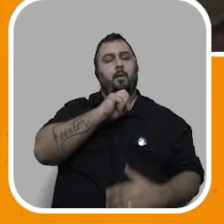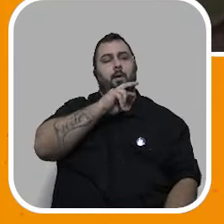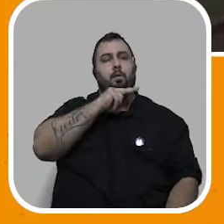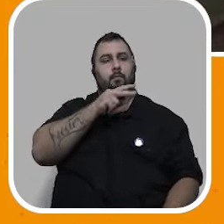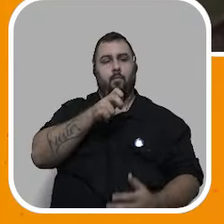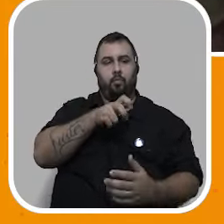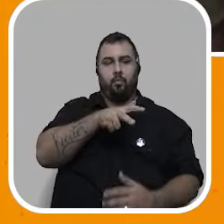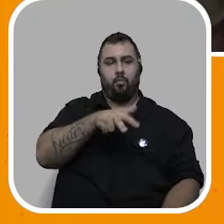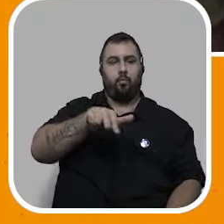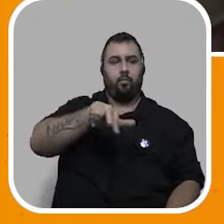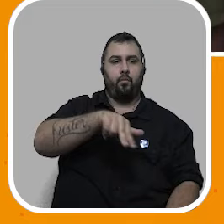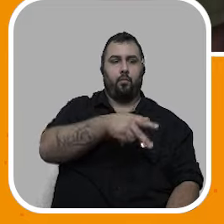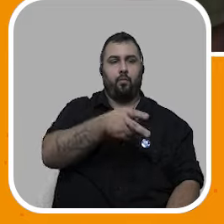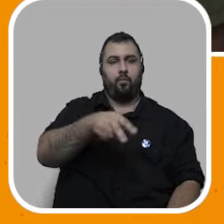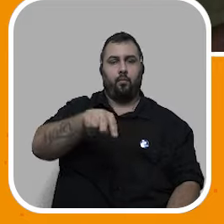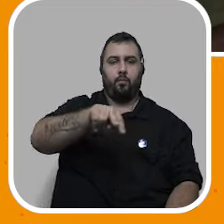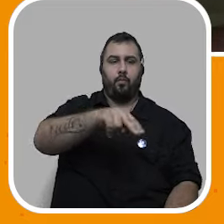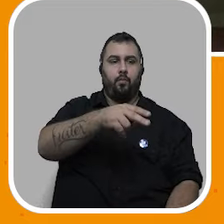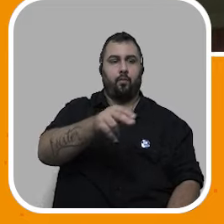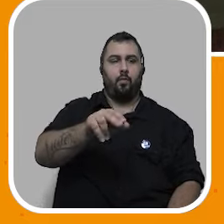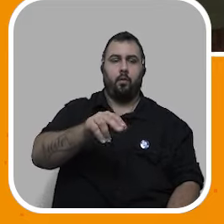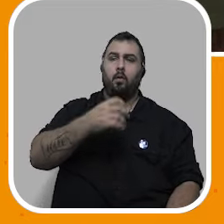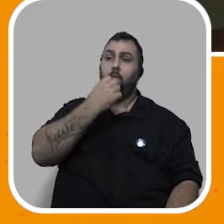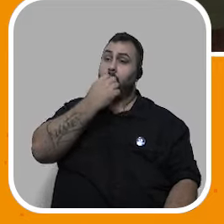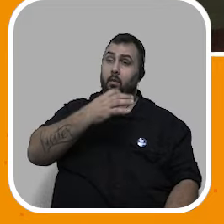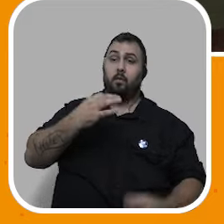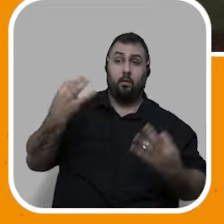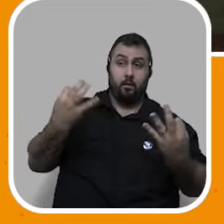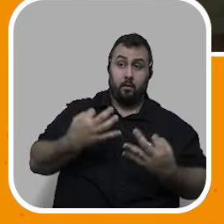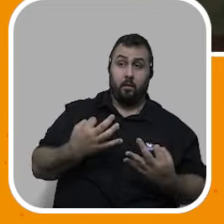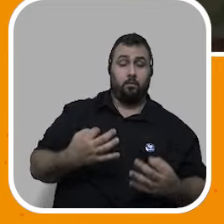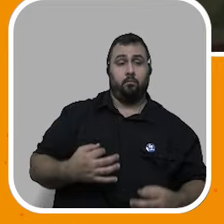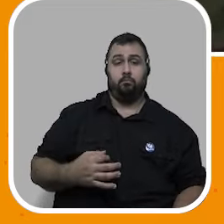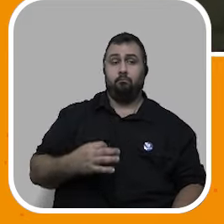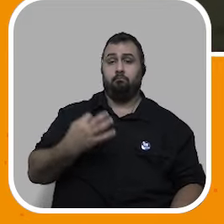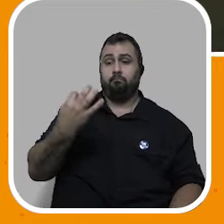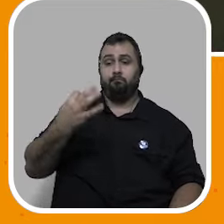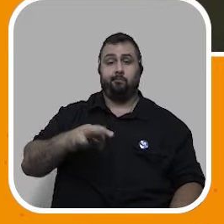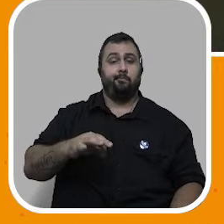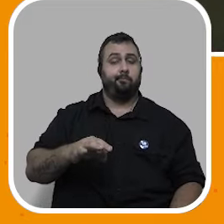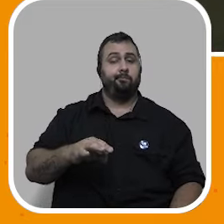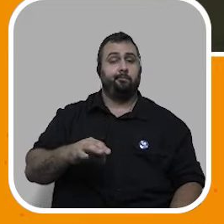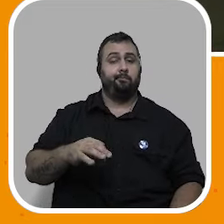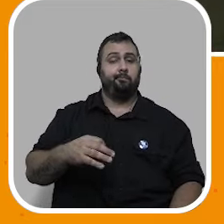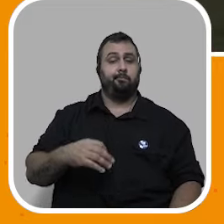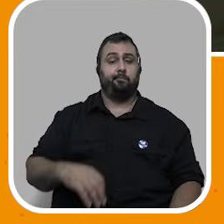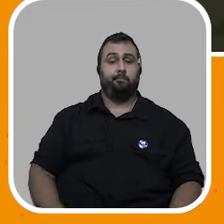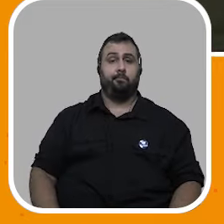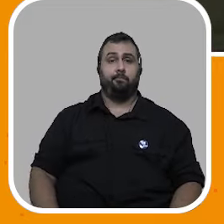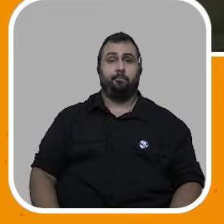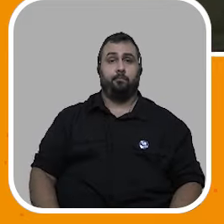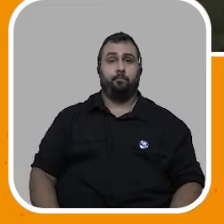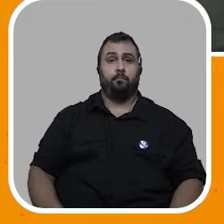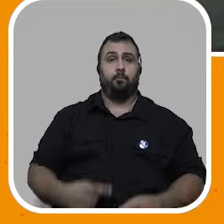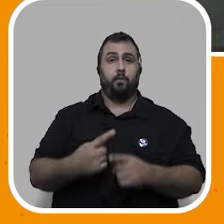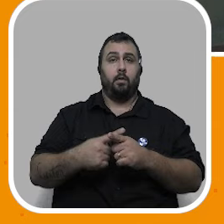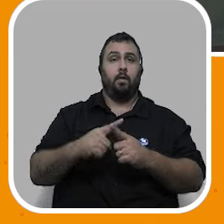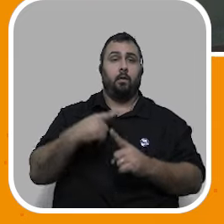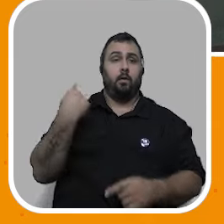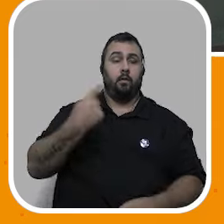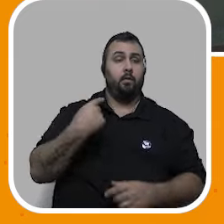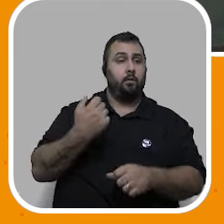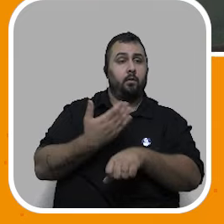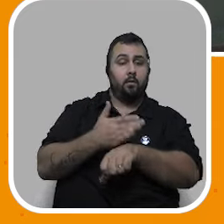conduzir e ela continua e que bom que deu certo né porque a gente a gente ensaiou